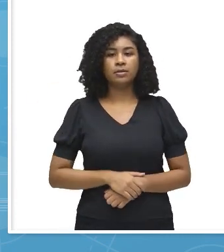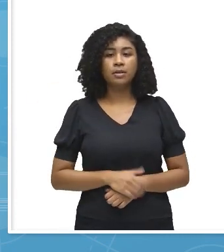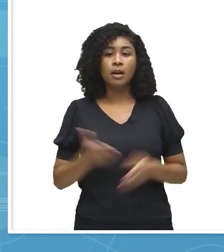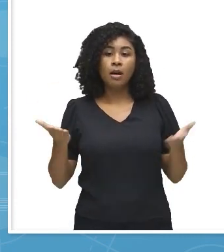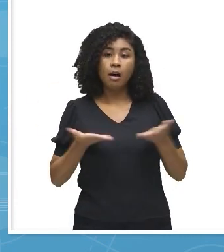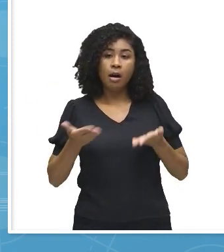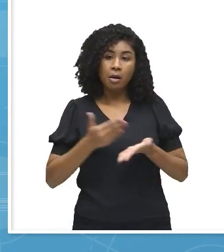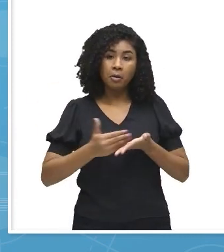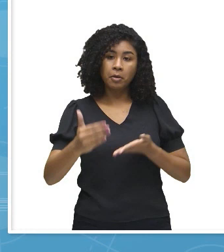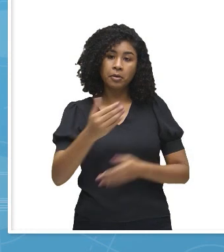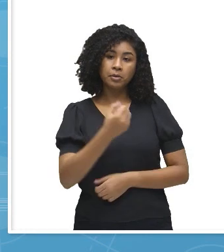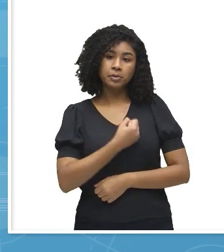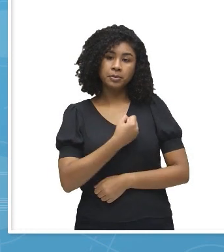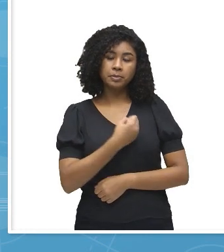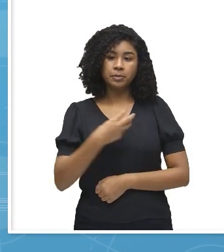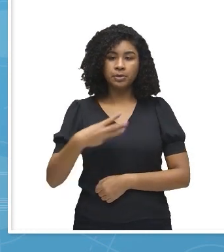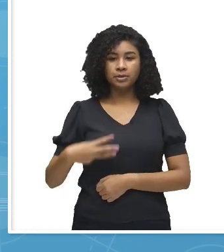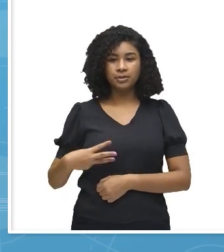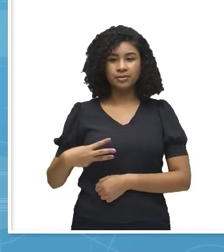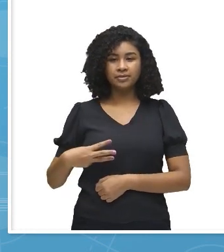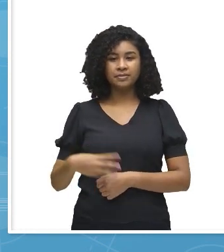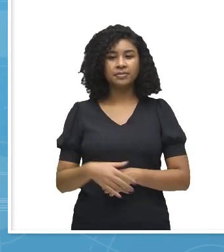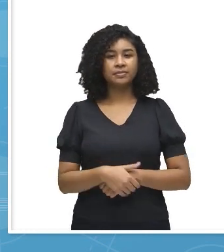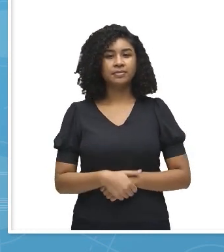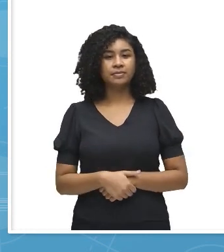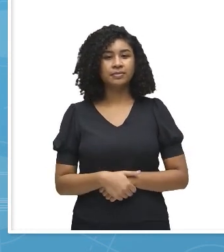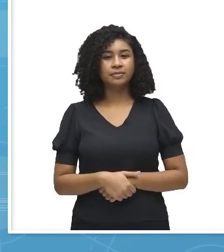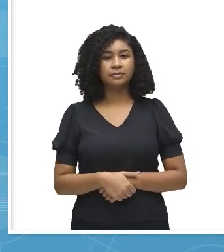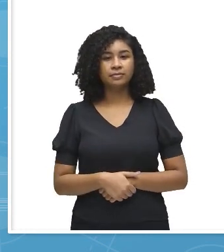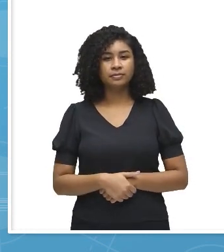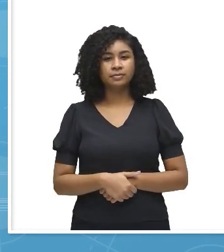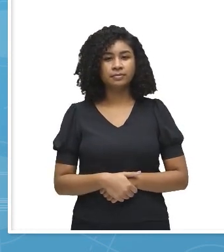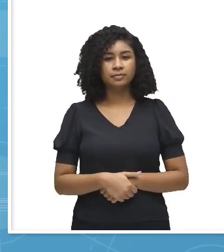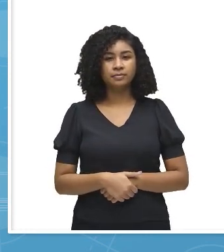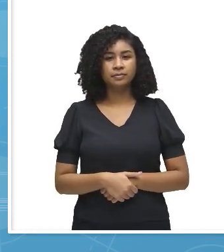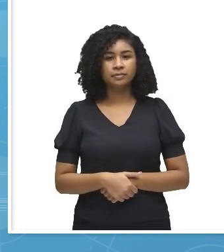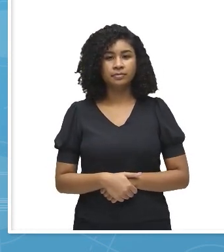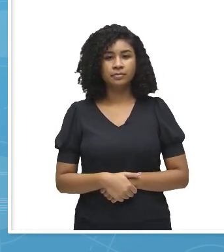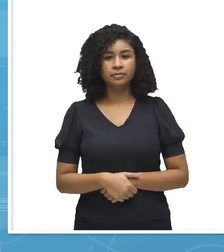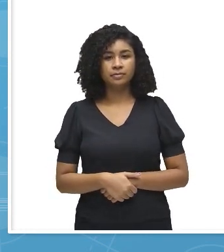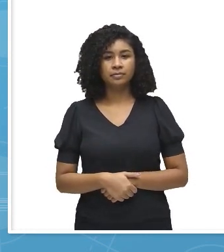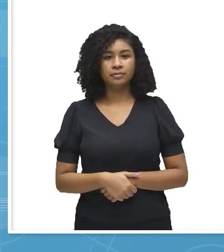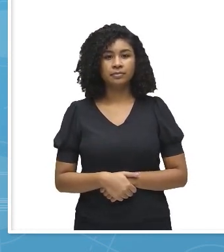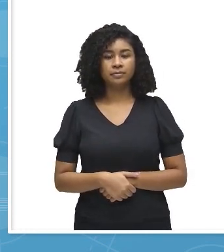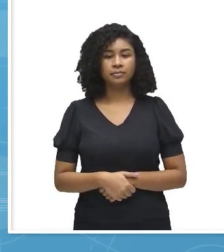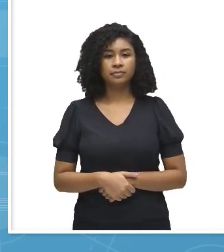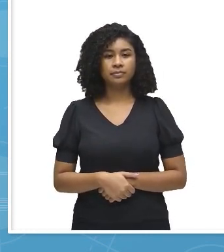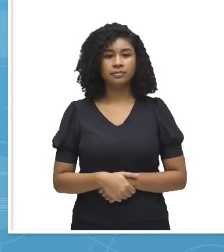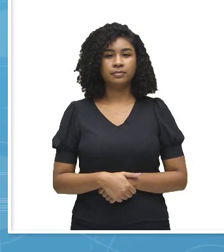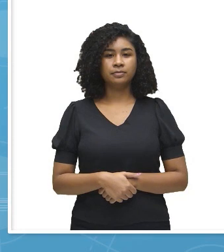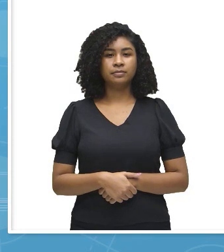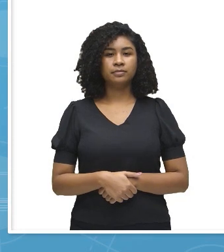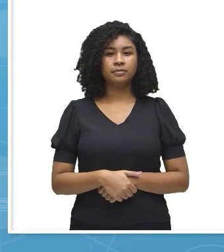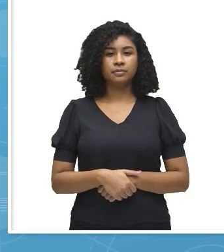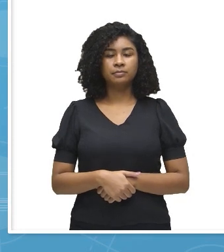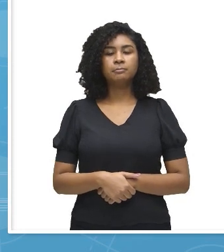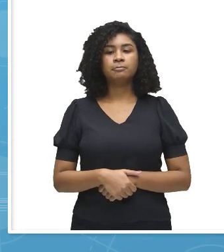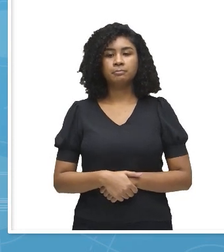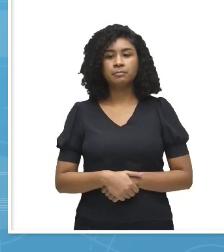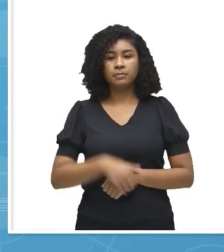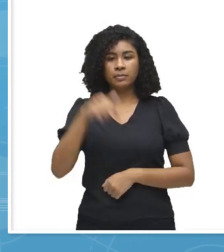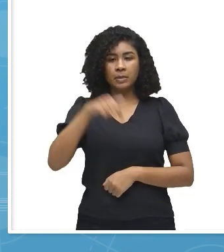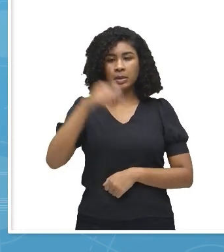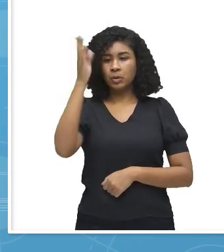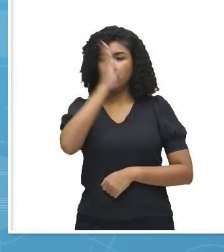de número 3. Aí nós temos a maior parte do capital aplicado na